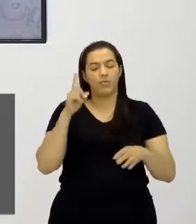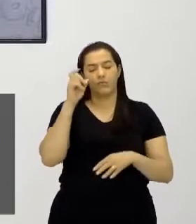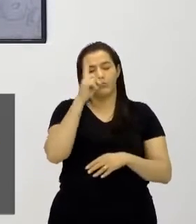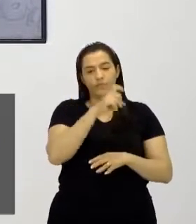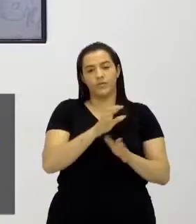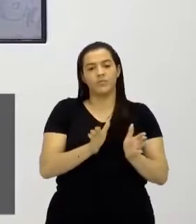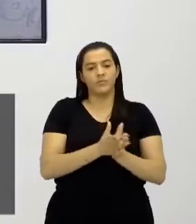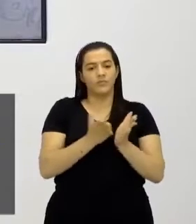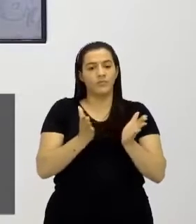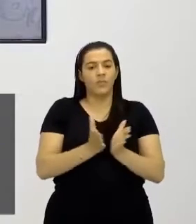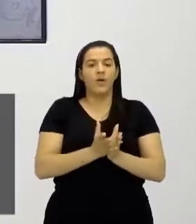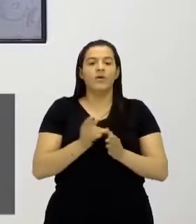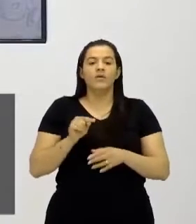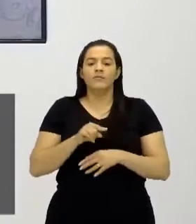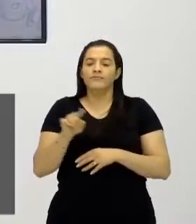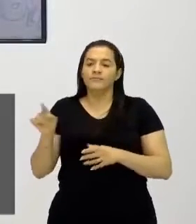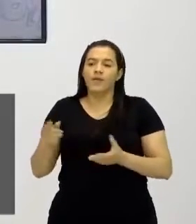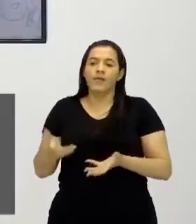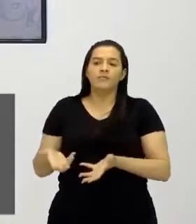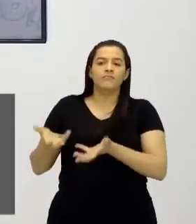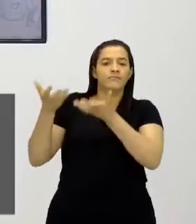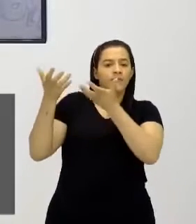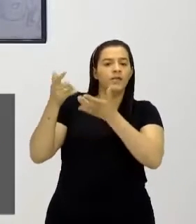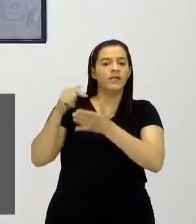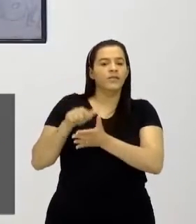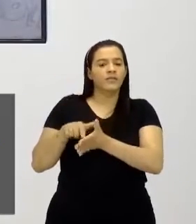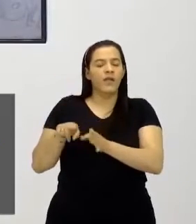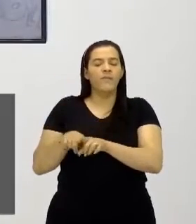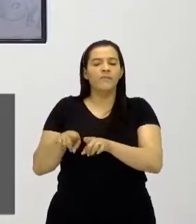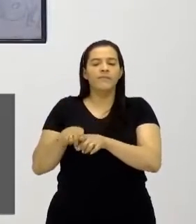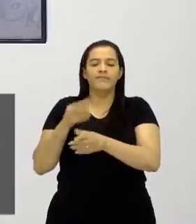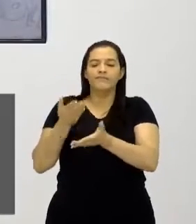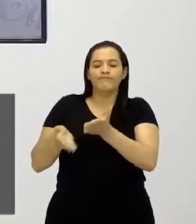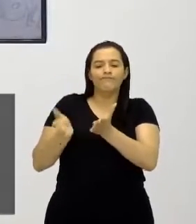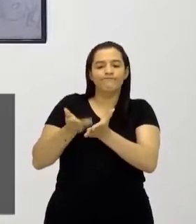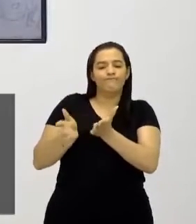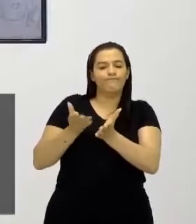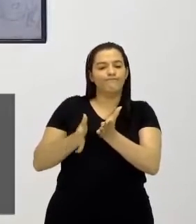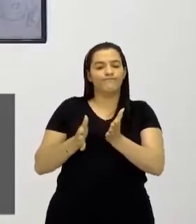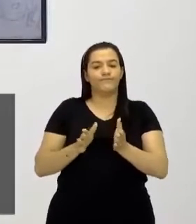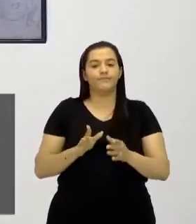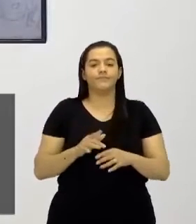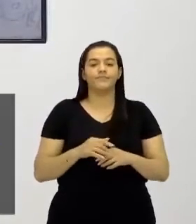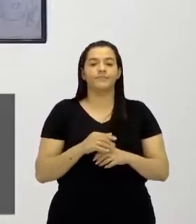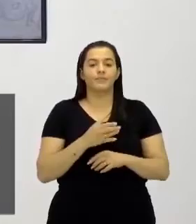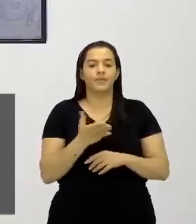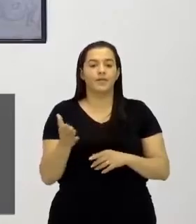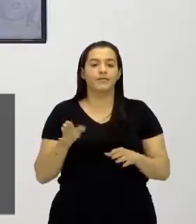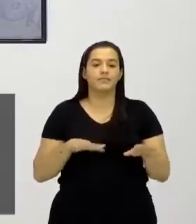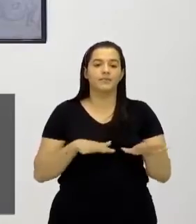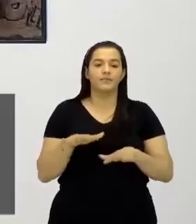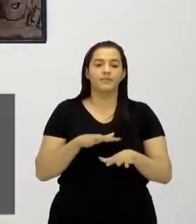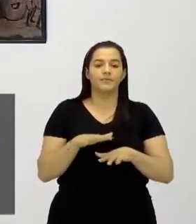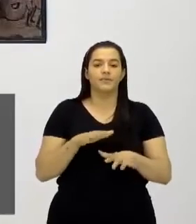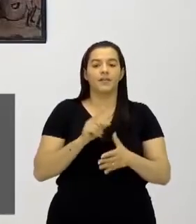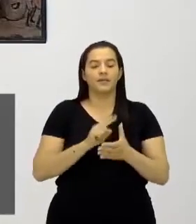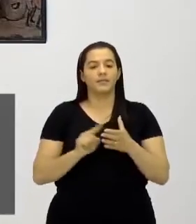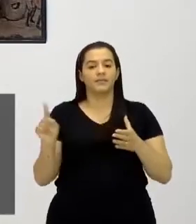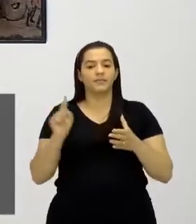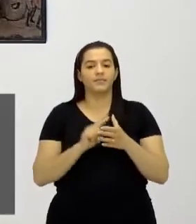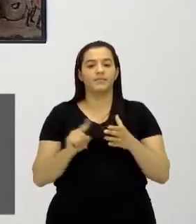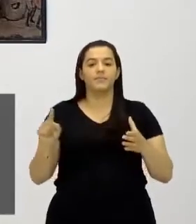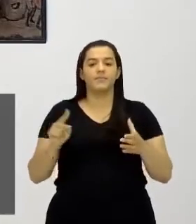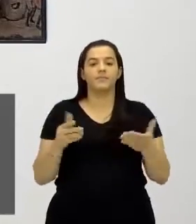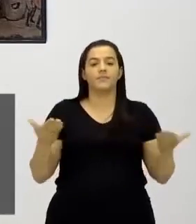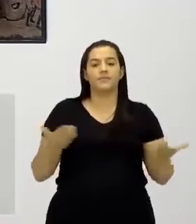aí eles, como elite, também perdiam com isso. Só que aí, devido ao teor extremamente anárquico ali do movimento, eles acabam se retirando.